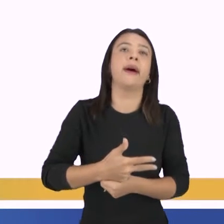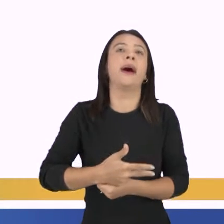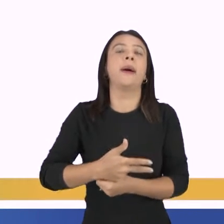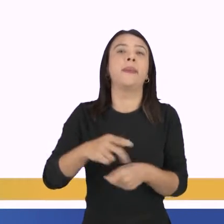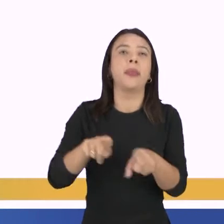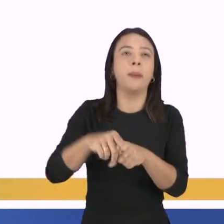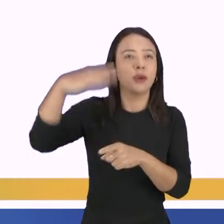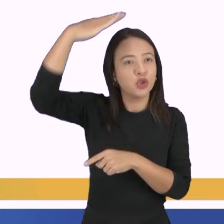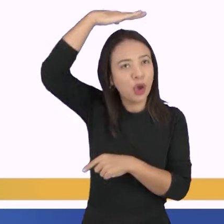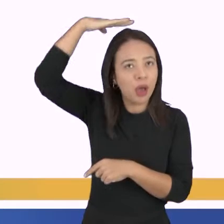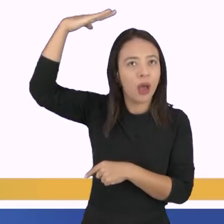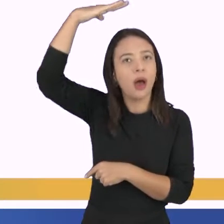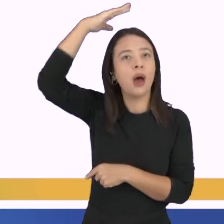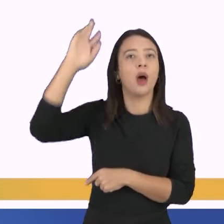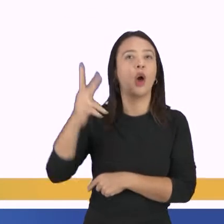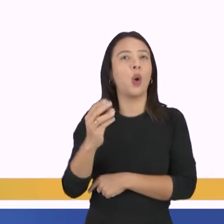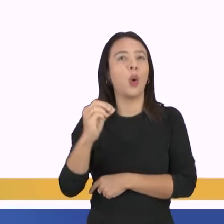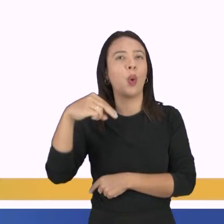de Yucatán.